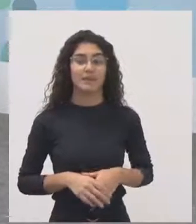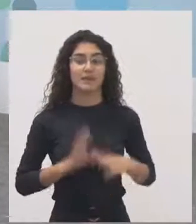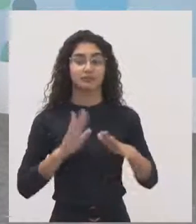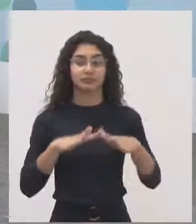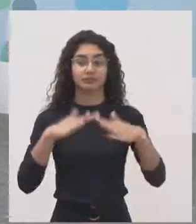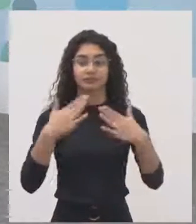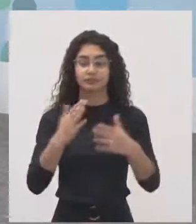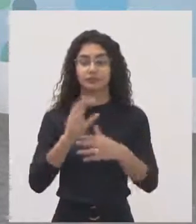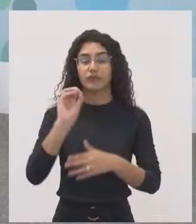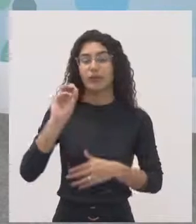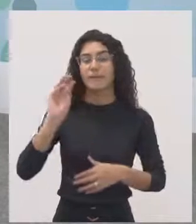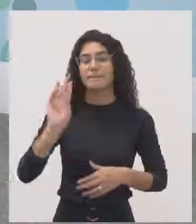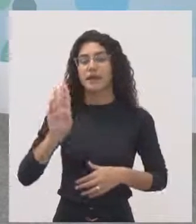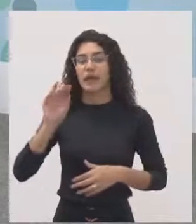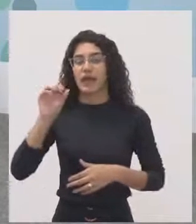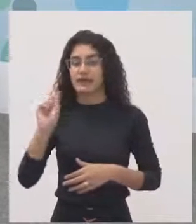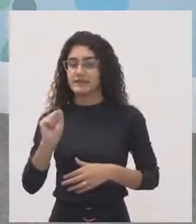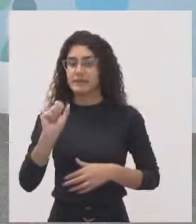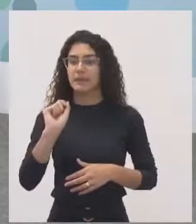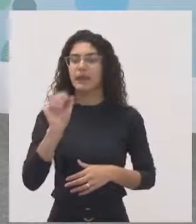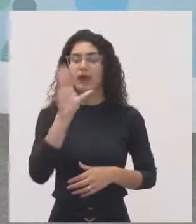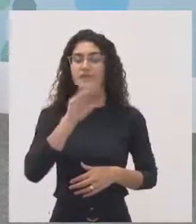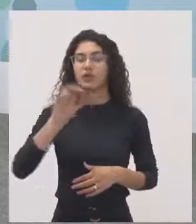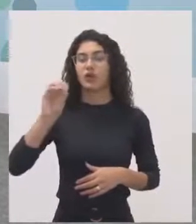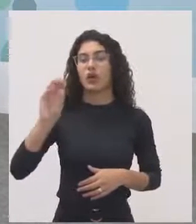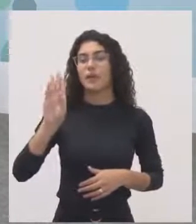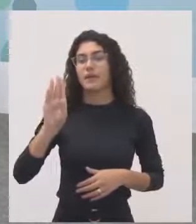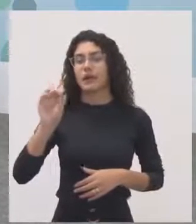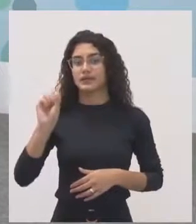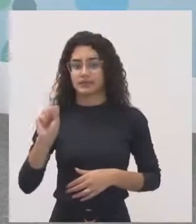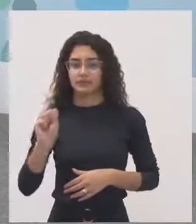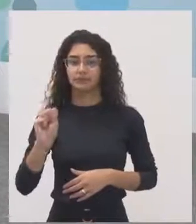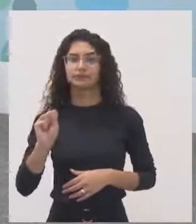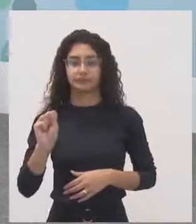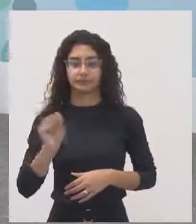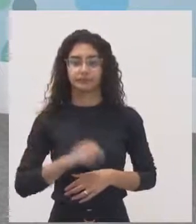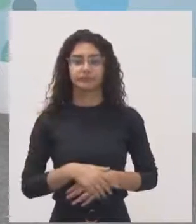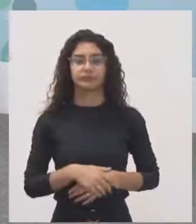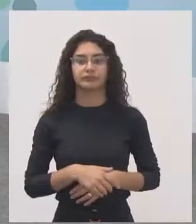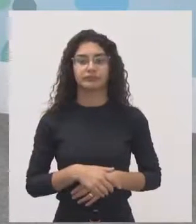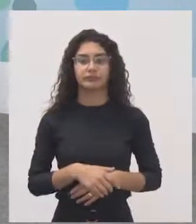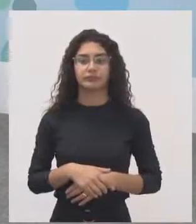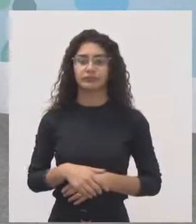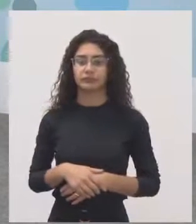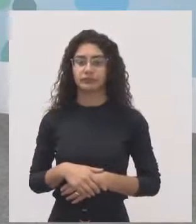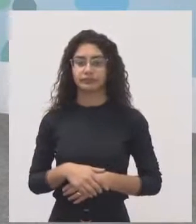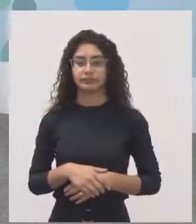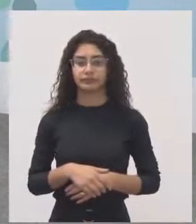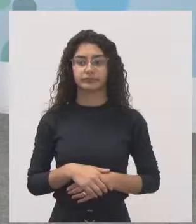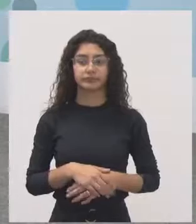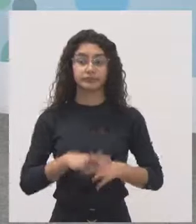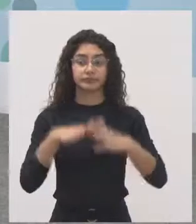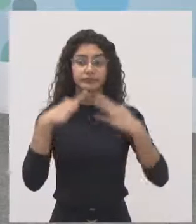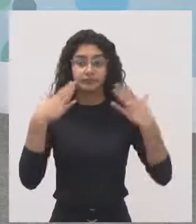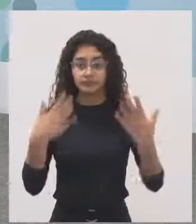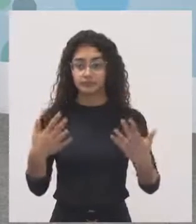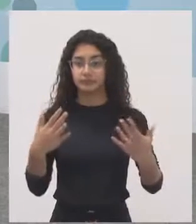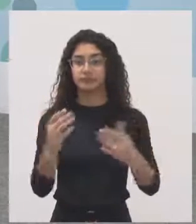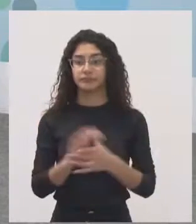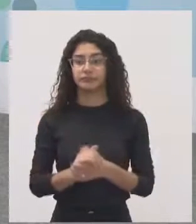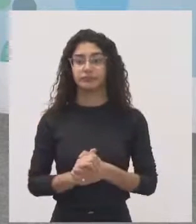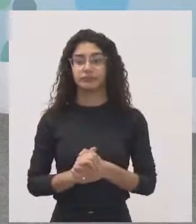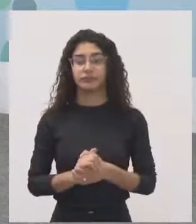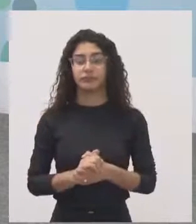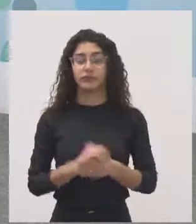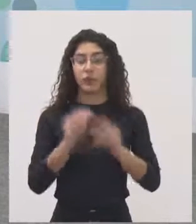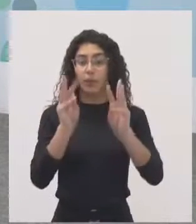Então, vamos pro OBS. Pra quem falou do OBS, vamos lá pro vamos OBS. tentar OBS. Gente, olha,